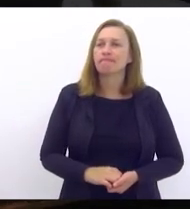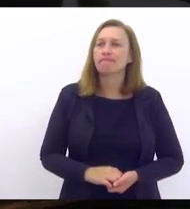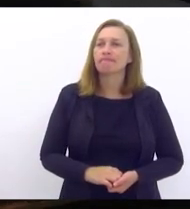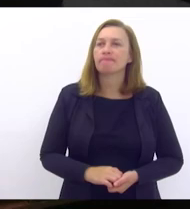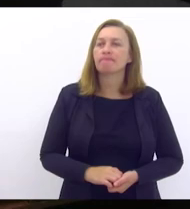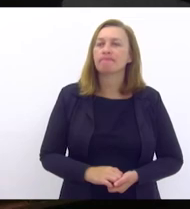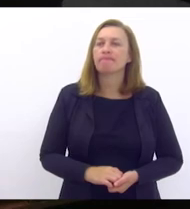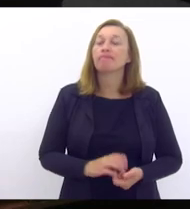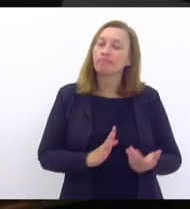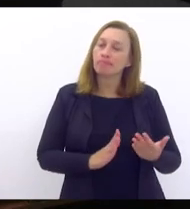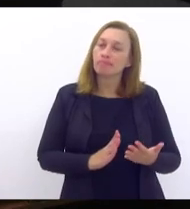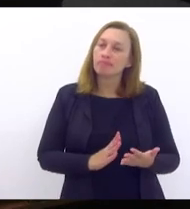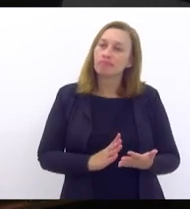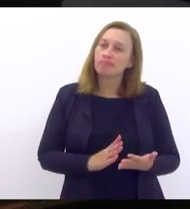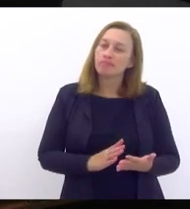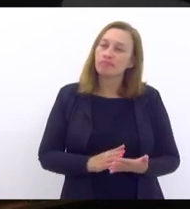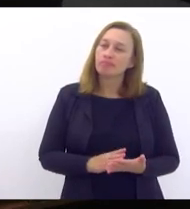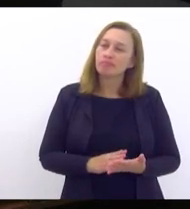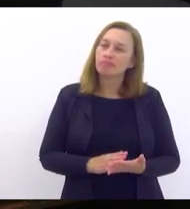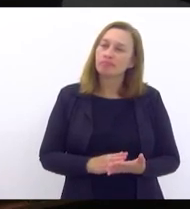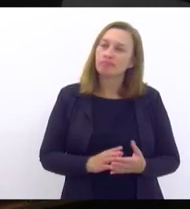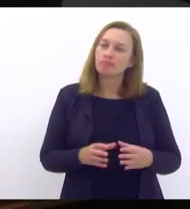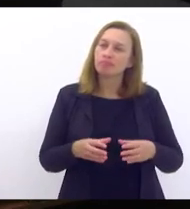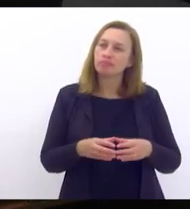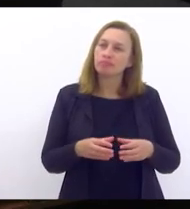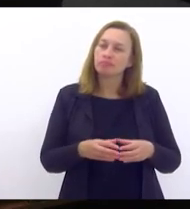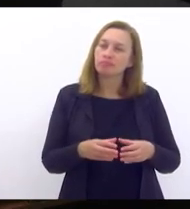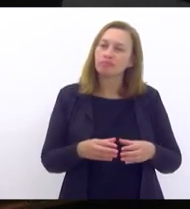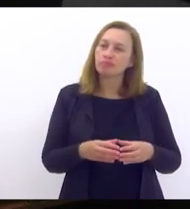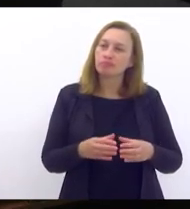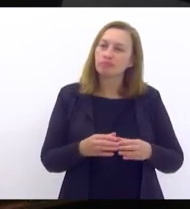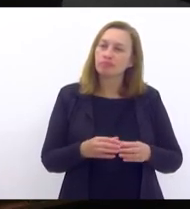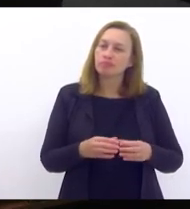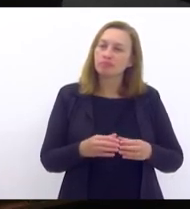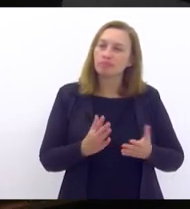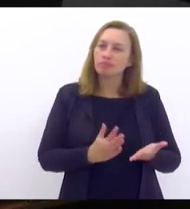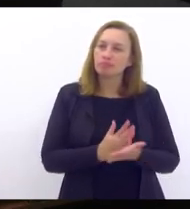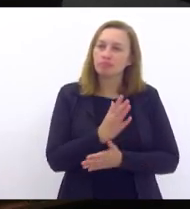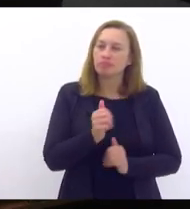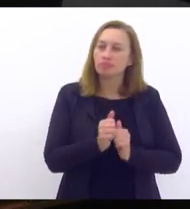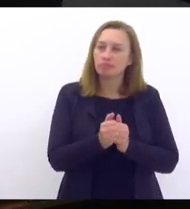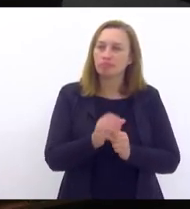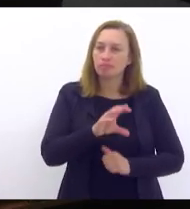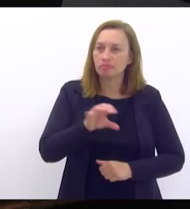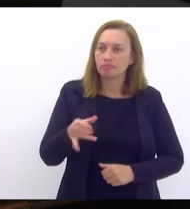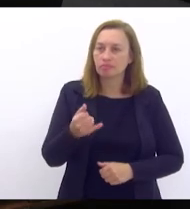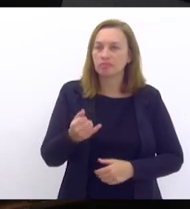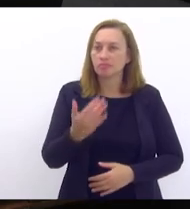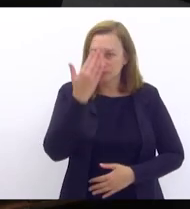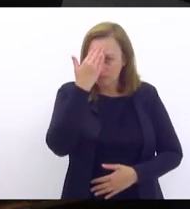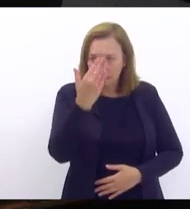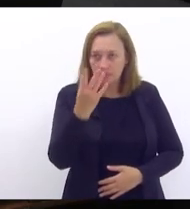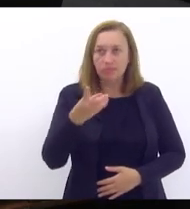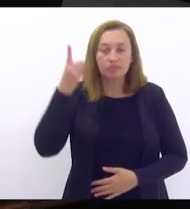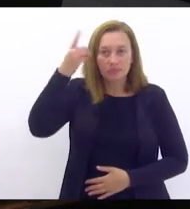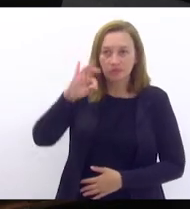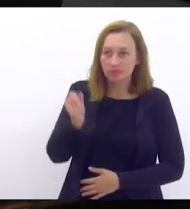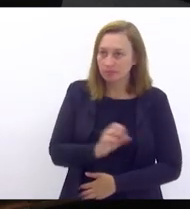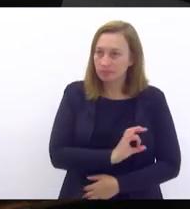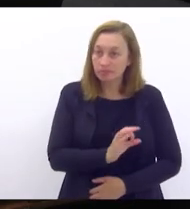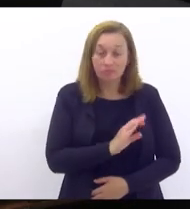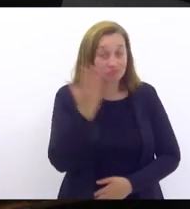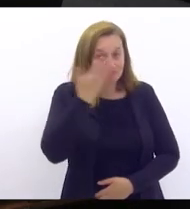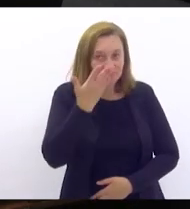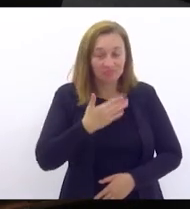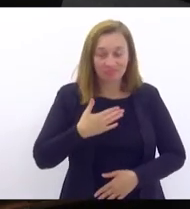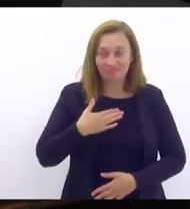Favorável, senhora presidente, com a Comissão de Justiça. Obrigada, deputado Dionísio. Obrigada, deputada Marta Rocha, eu não tinha